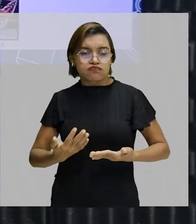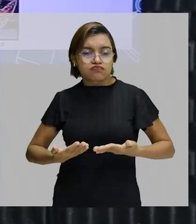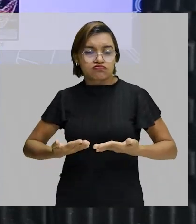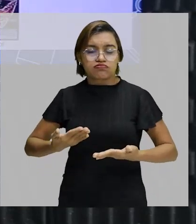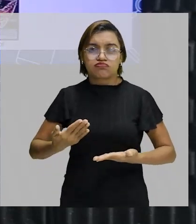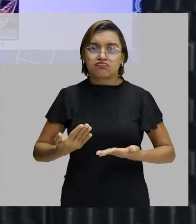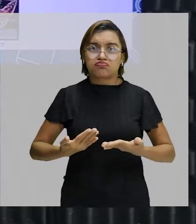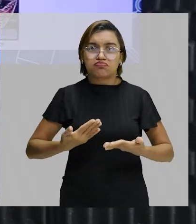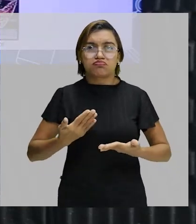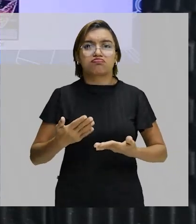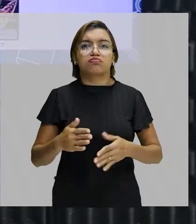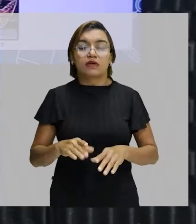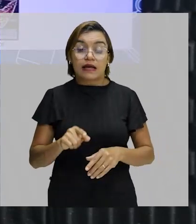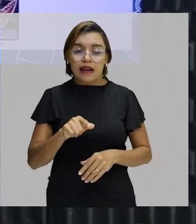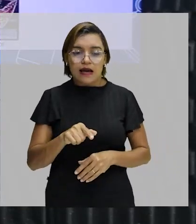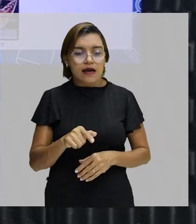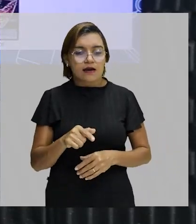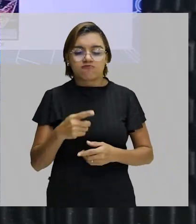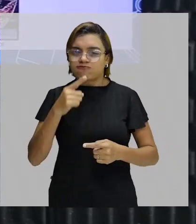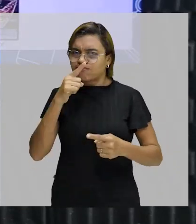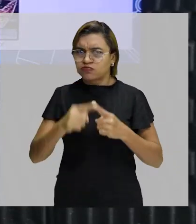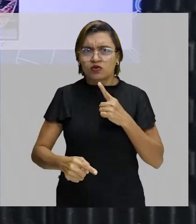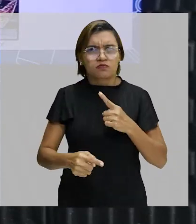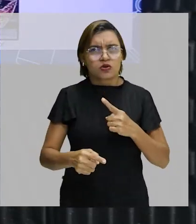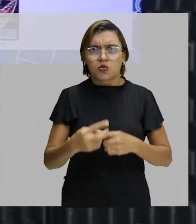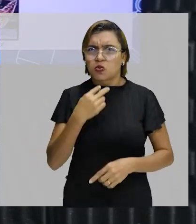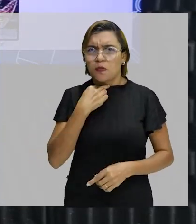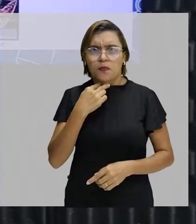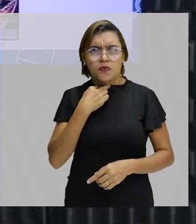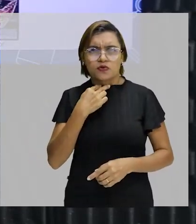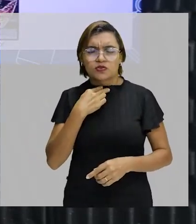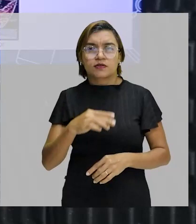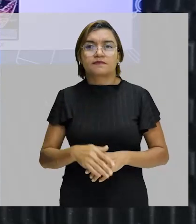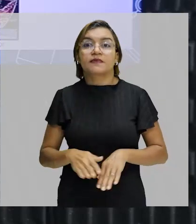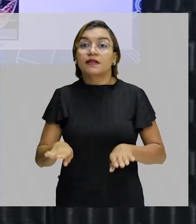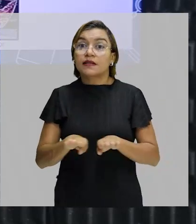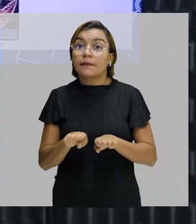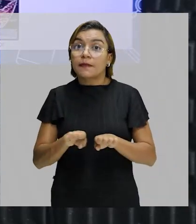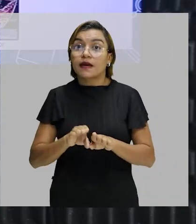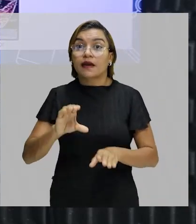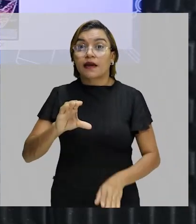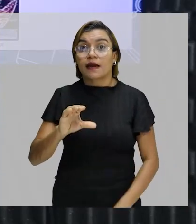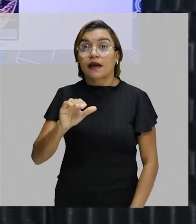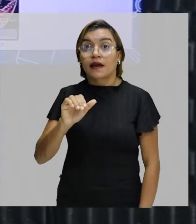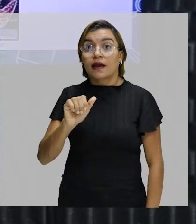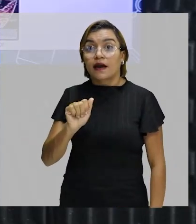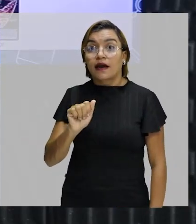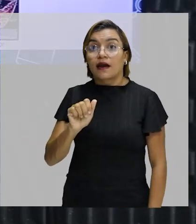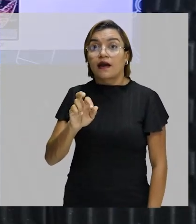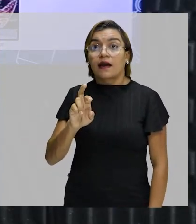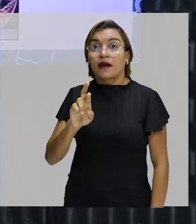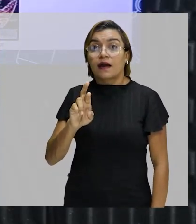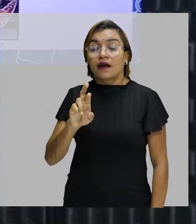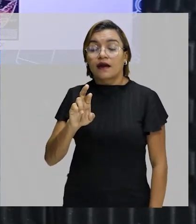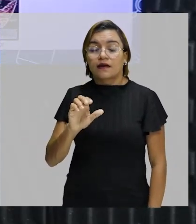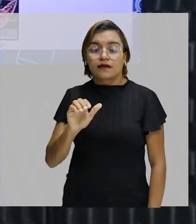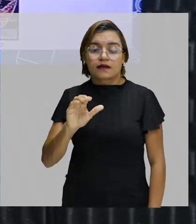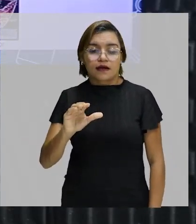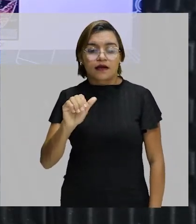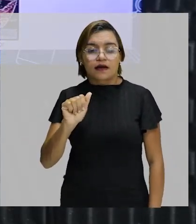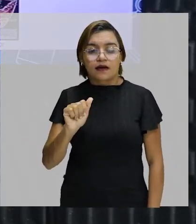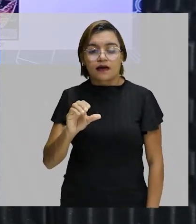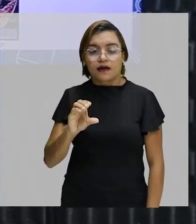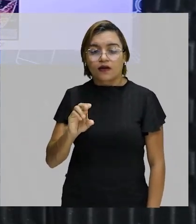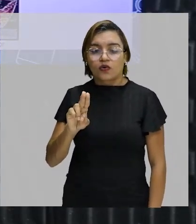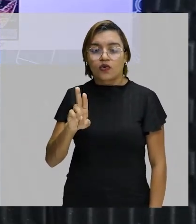muito marginalizada pela elite naquele momento. Assim como o próprio cacuriá que nós temos aqui no Maranhão, também sofreu esse processo aí de